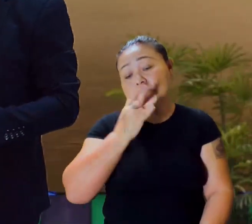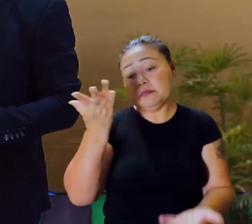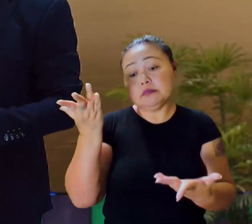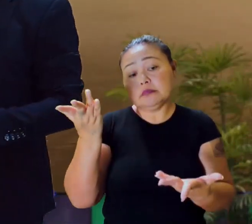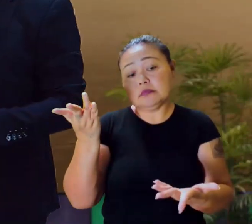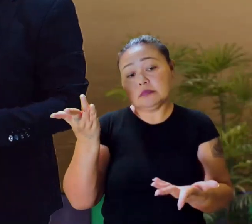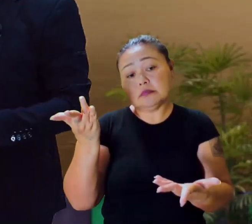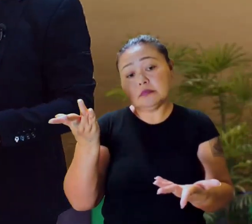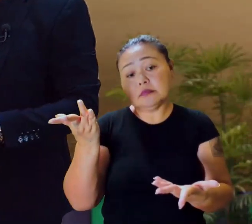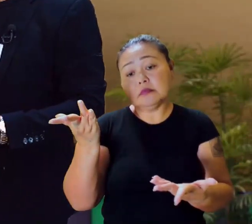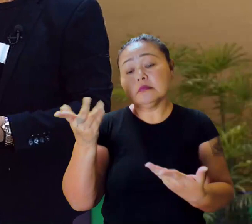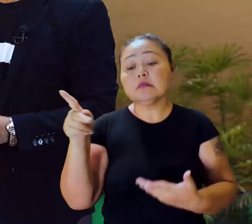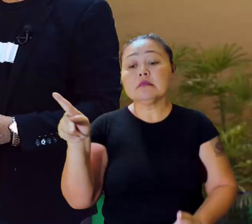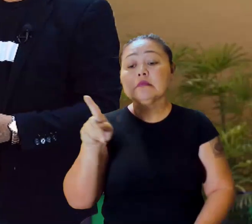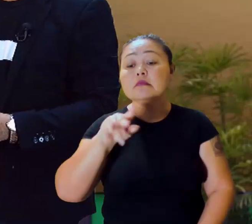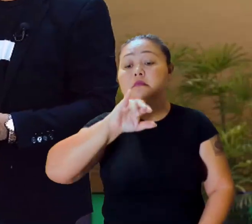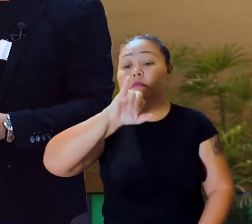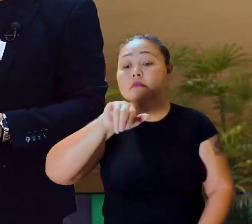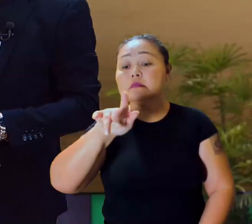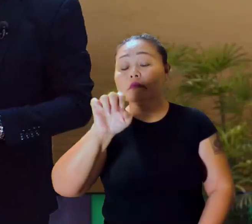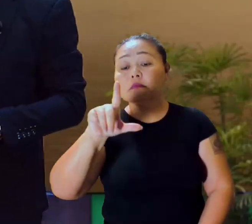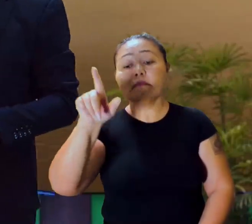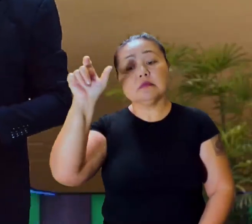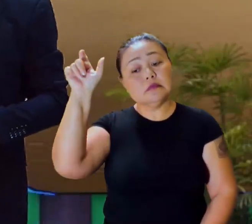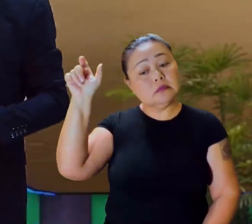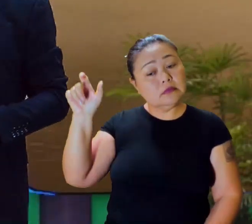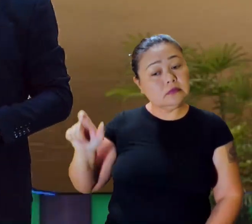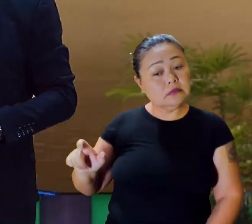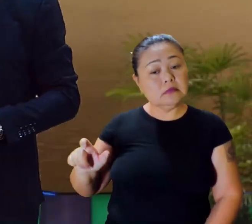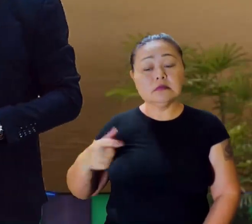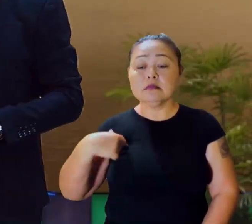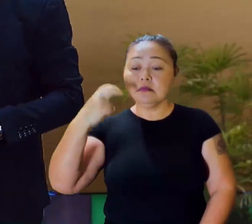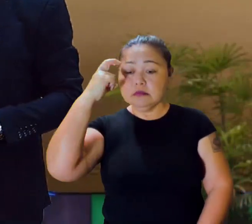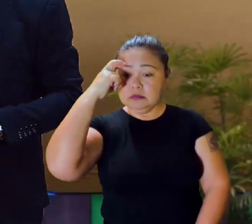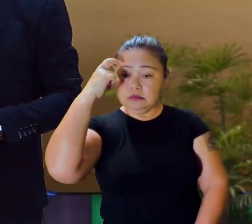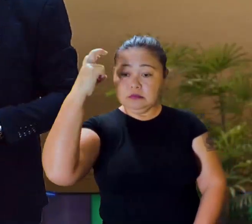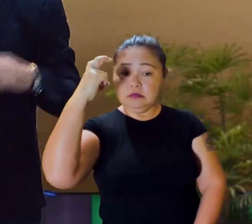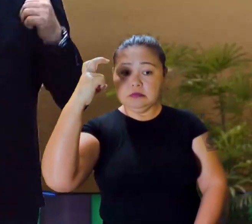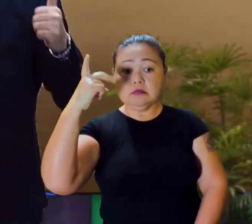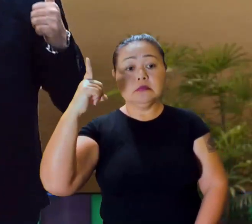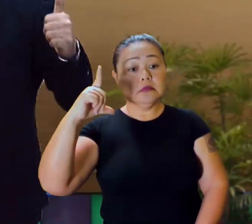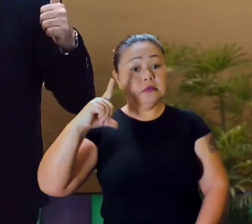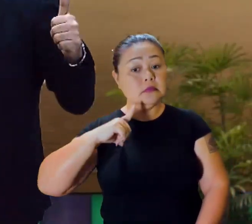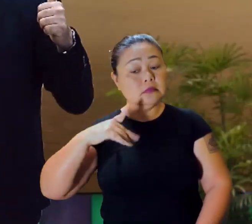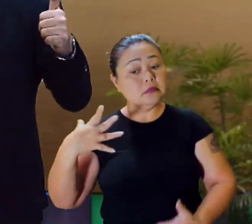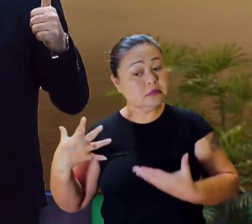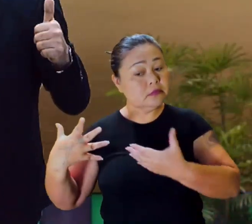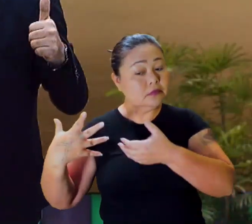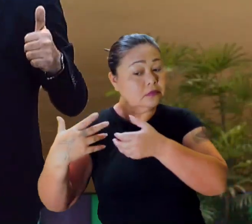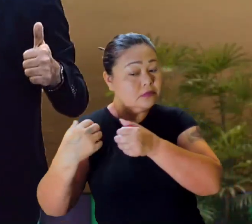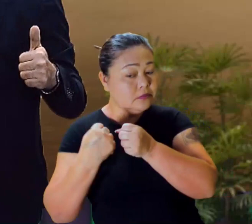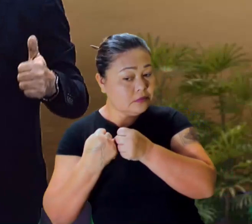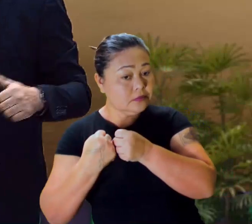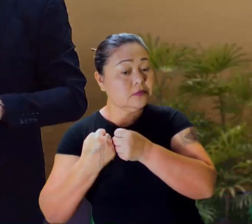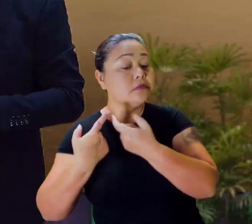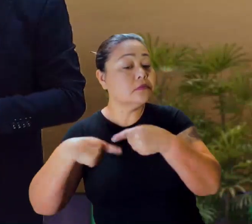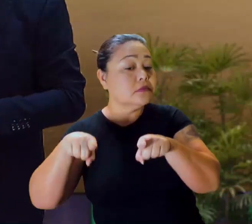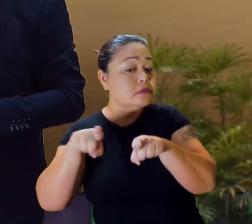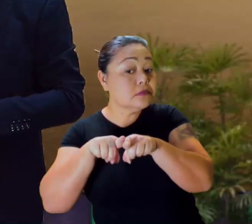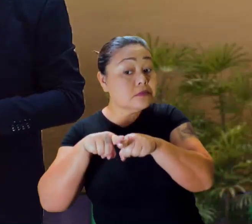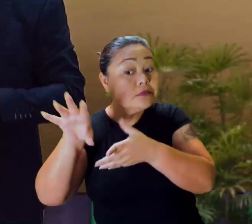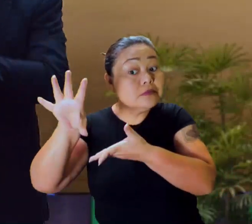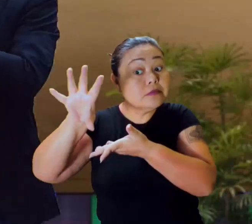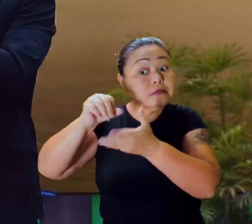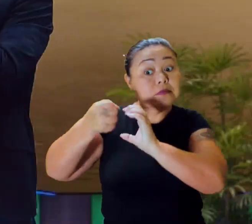prática. O professor Jorge é um cara inteligente. Vou me apegar ao professor Jorge para também ter essas